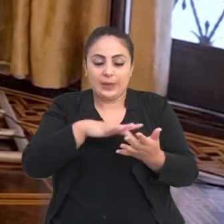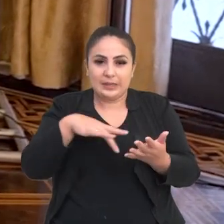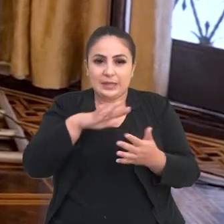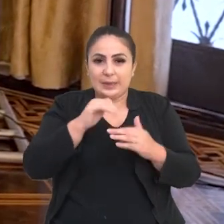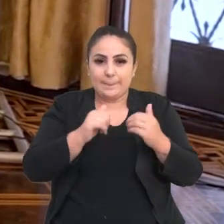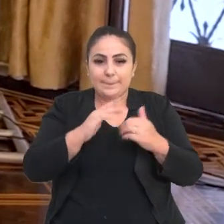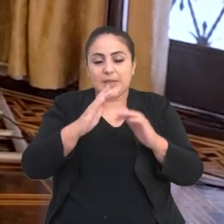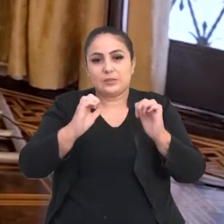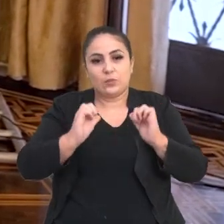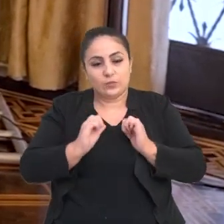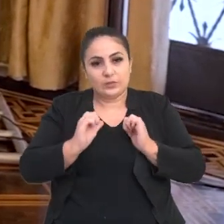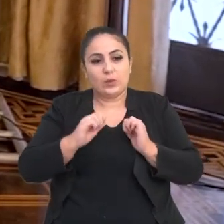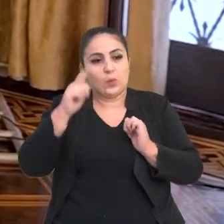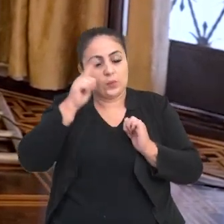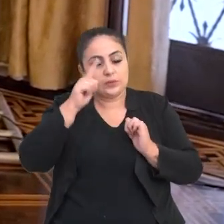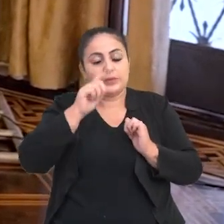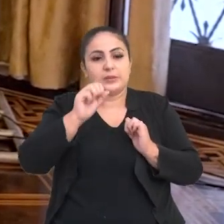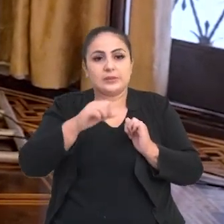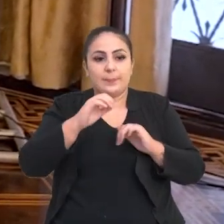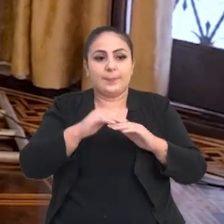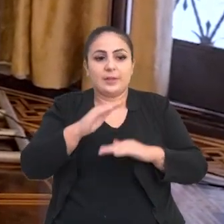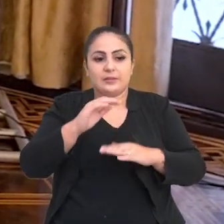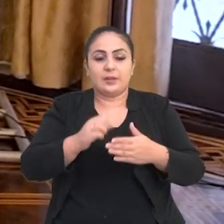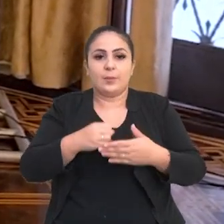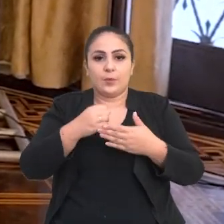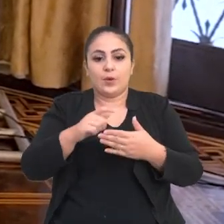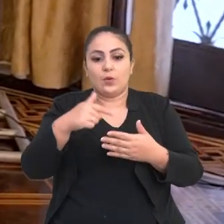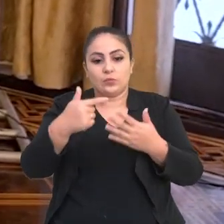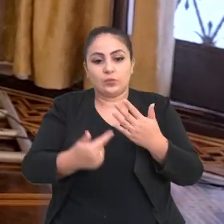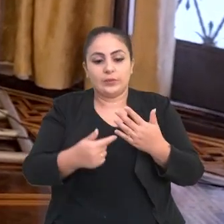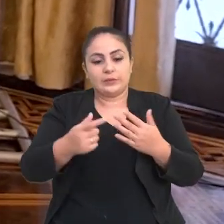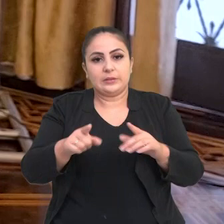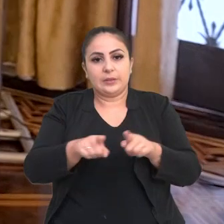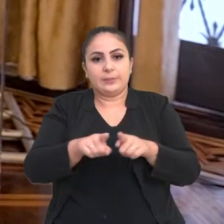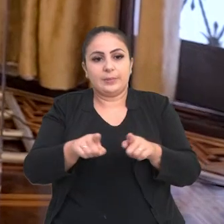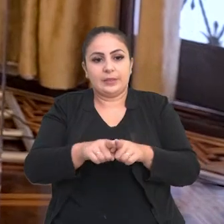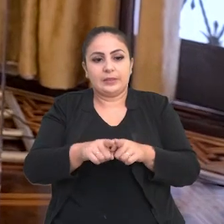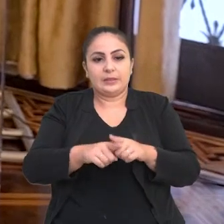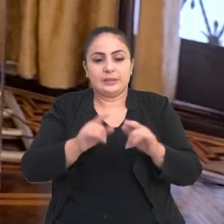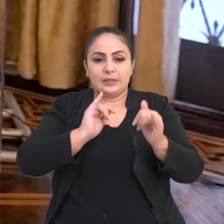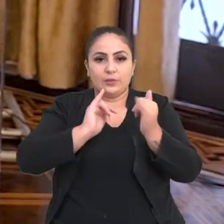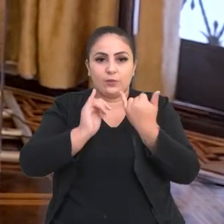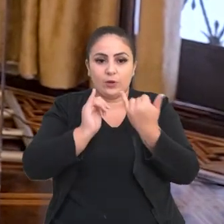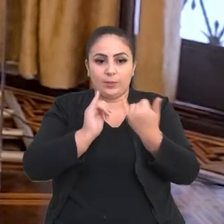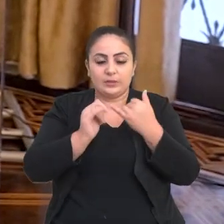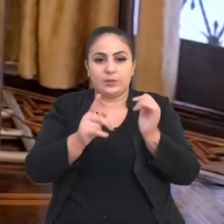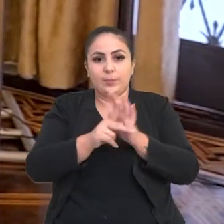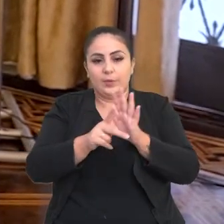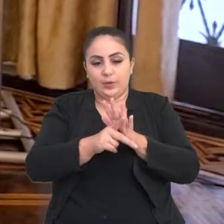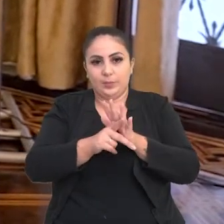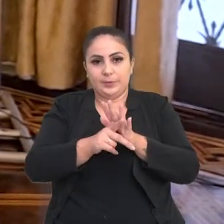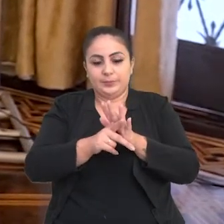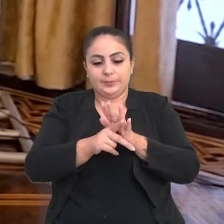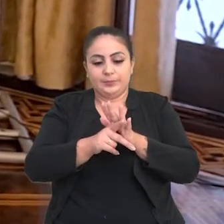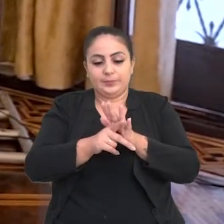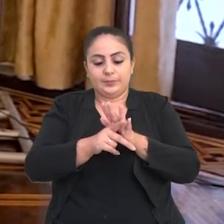ter uma situação mais confortável, consiga também dar suporte aos outros nessa integração de